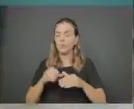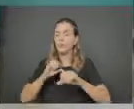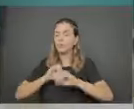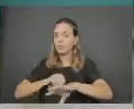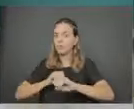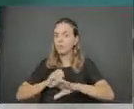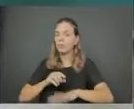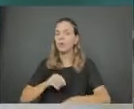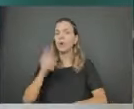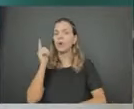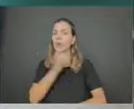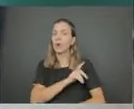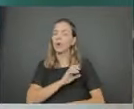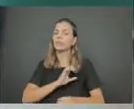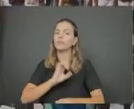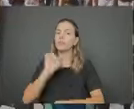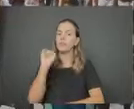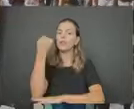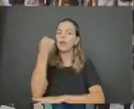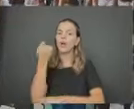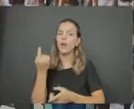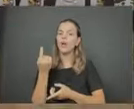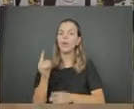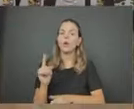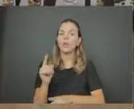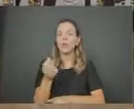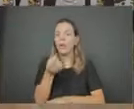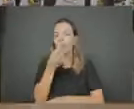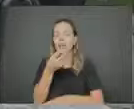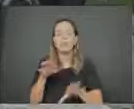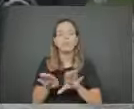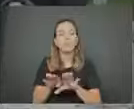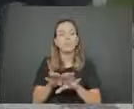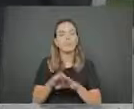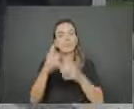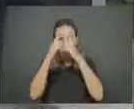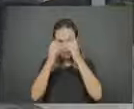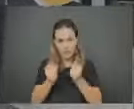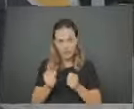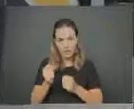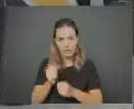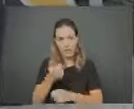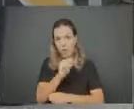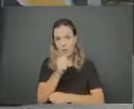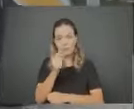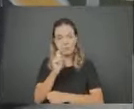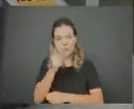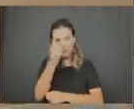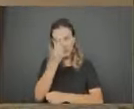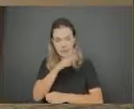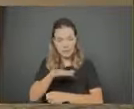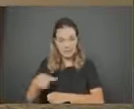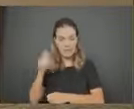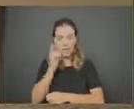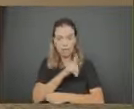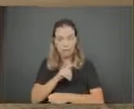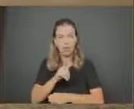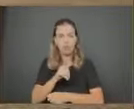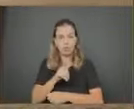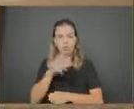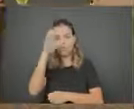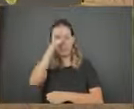às Drogas e à Violência, que formou mais de 11 mil crianças. Durante a Operação Verão no litoral e na costa